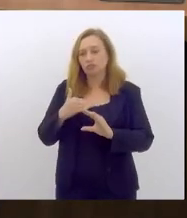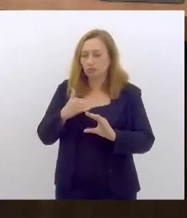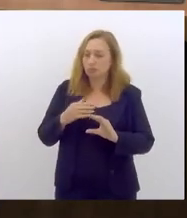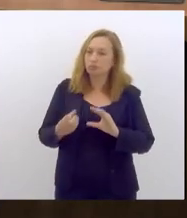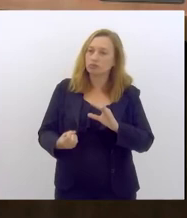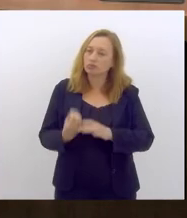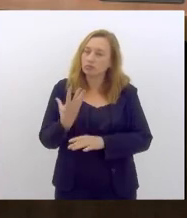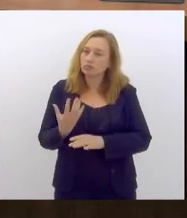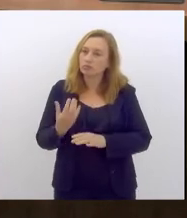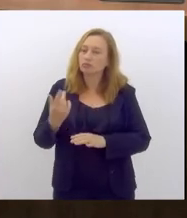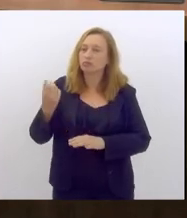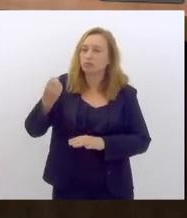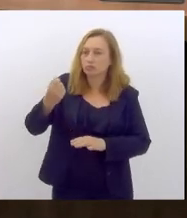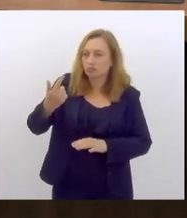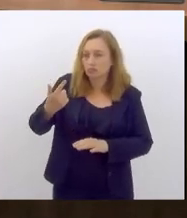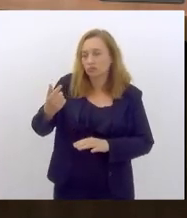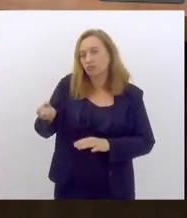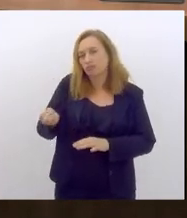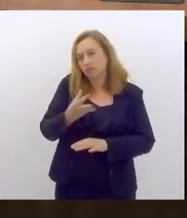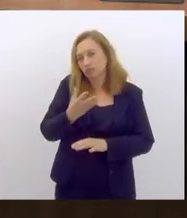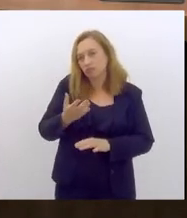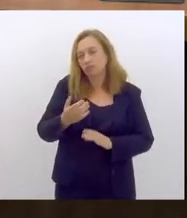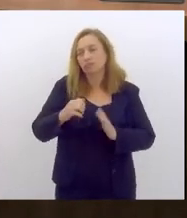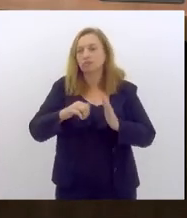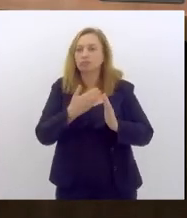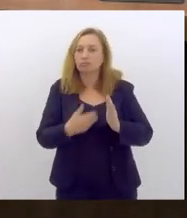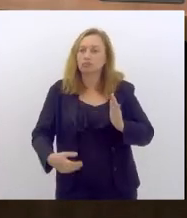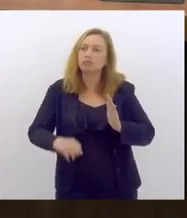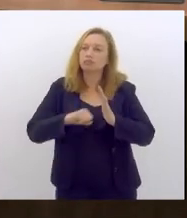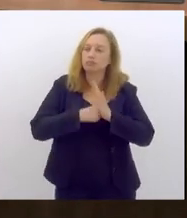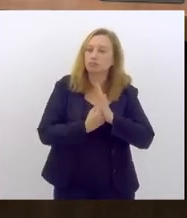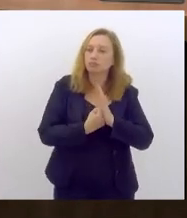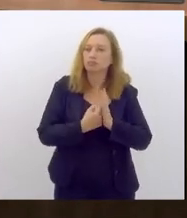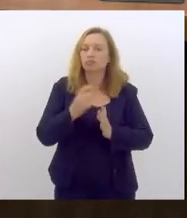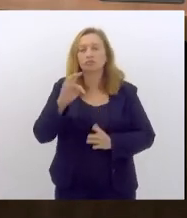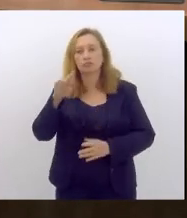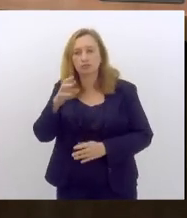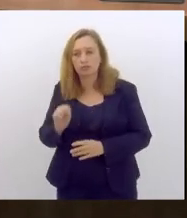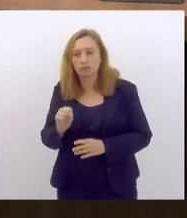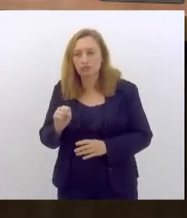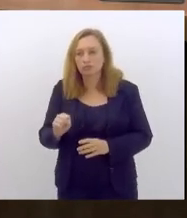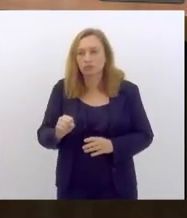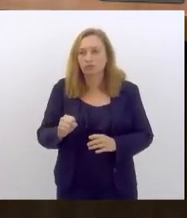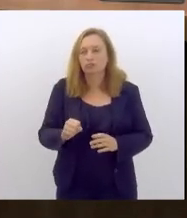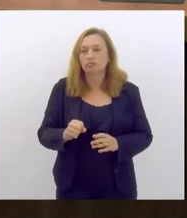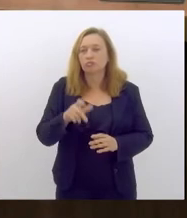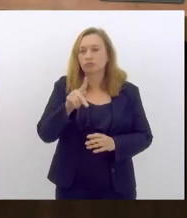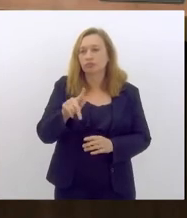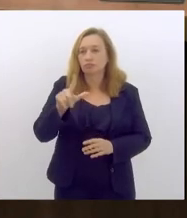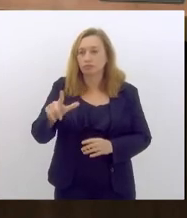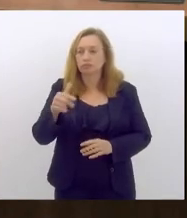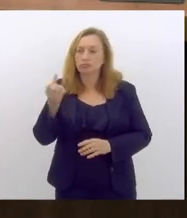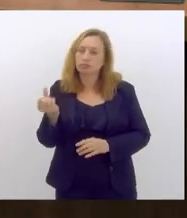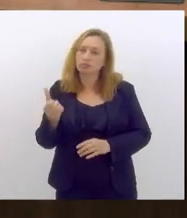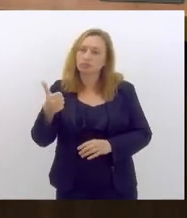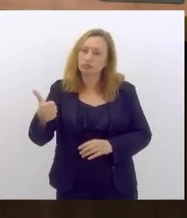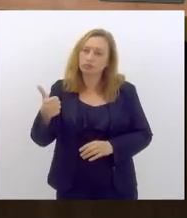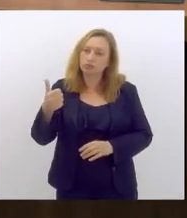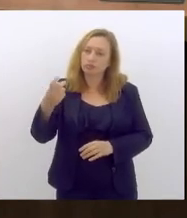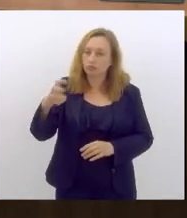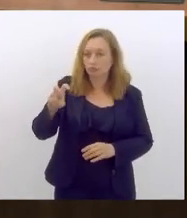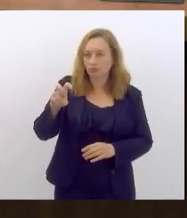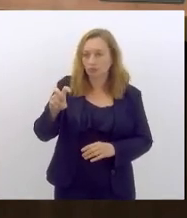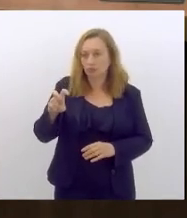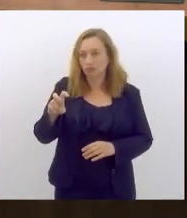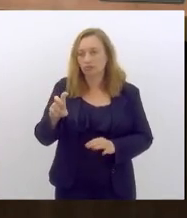o governador tornou a vetar, e os auditores, o enfrentamento ao veto do PL 6115,